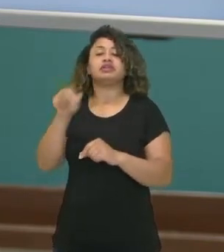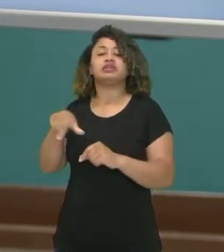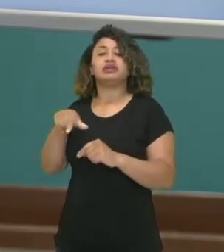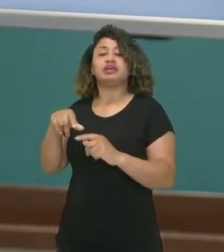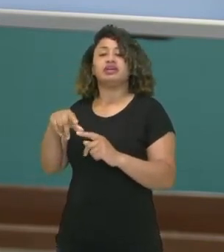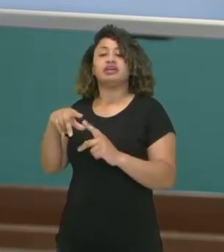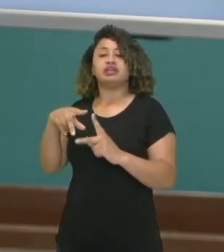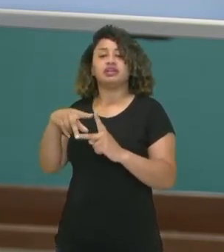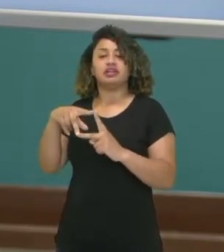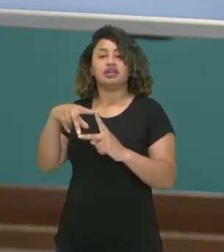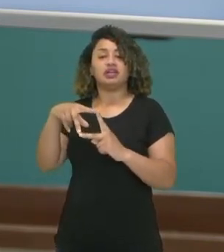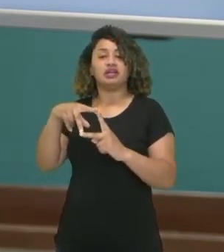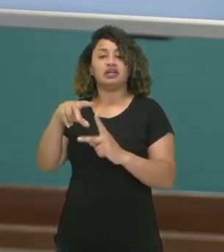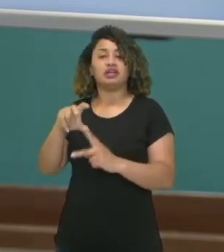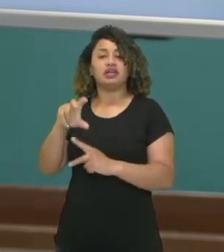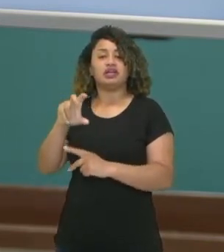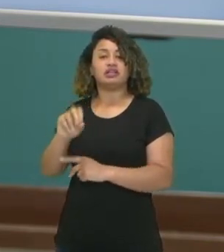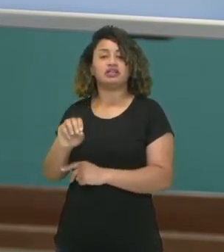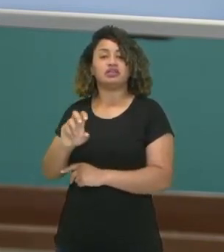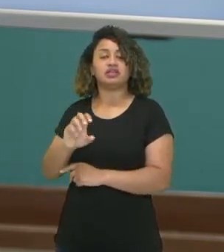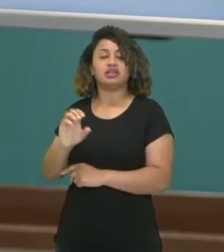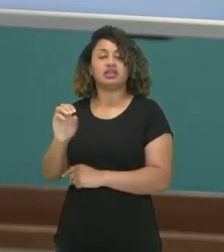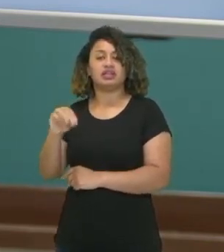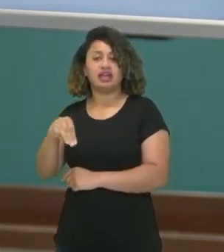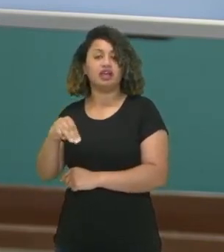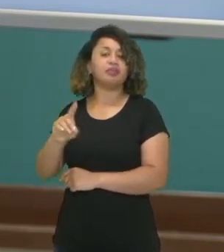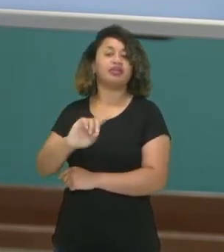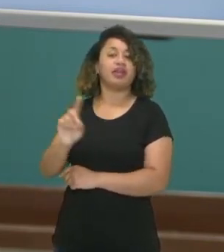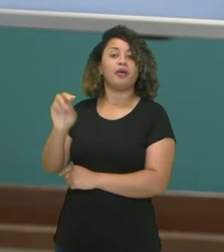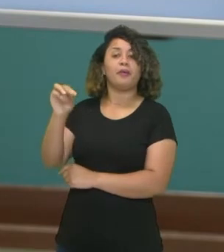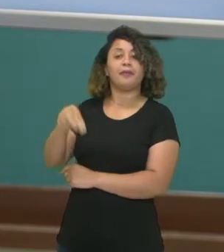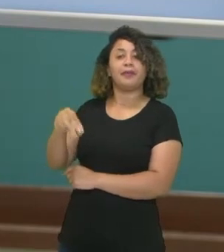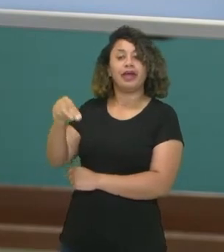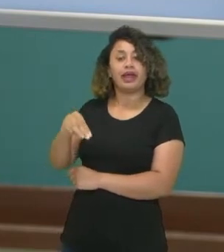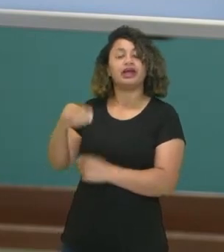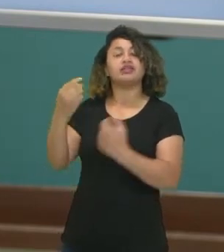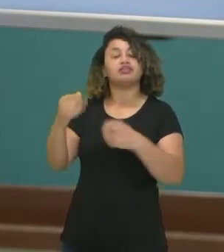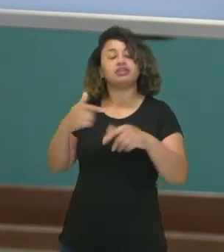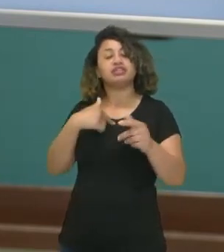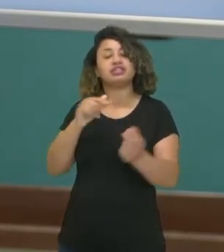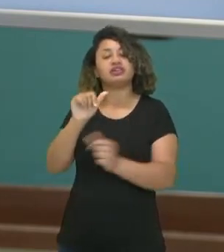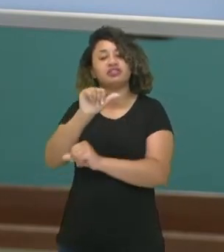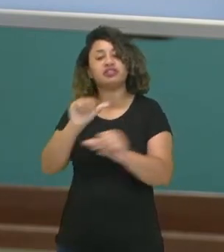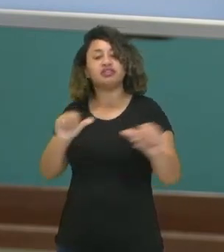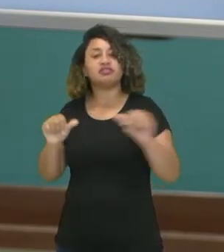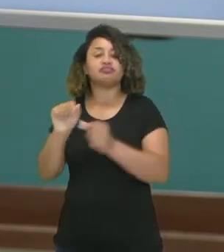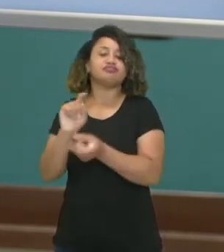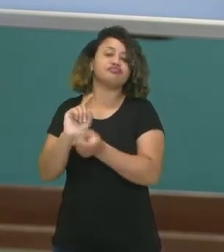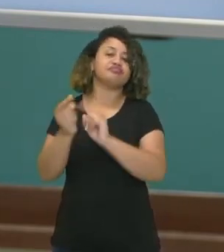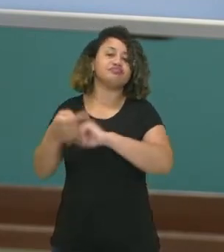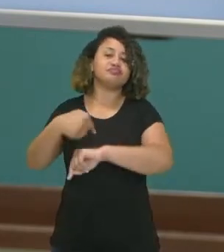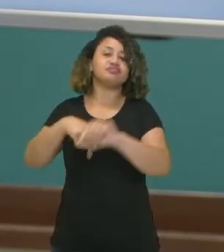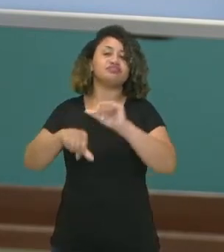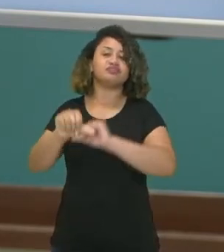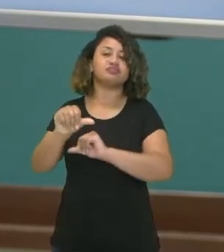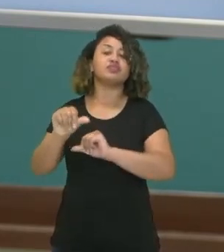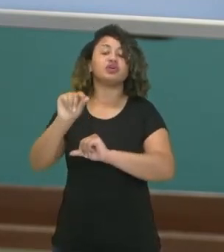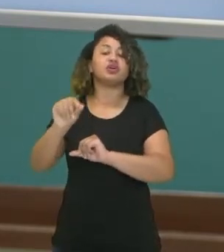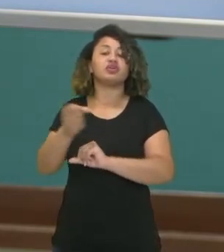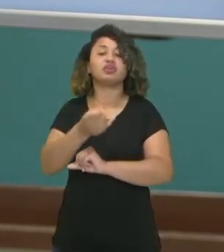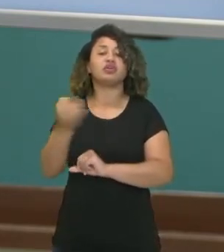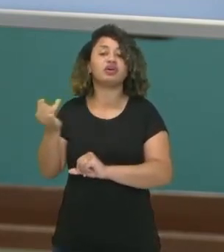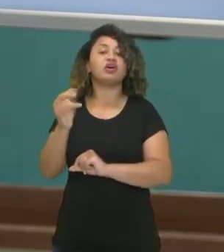de centímetros, eu colocasse metros. Vocês iam ter que converter, fazer a conversão de unidade de